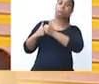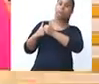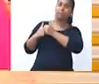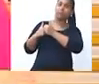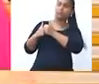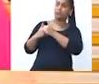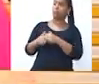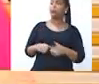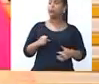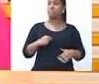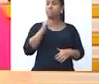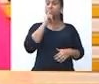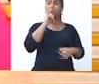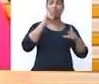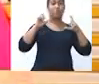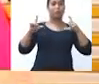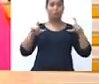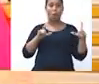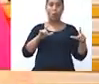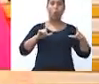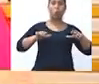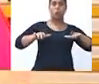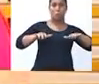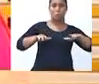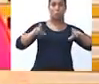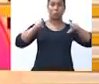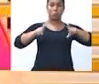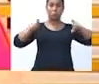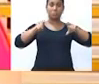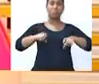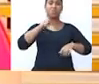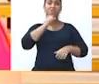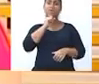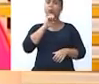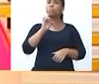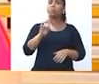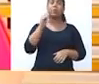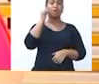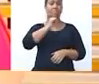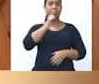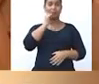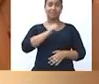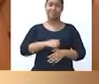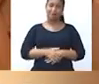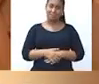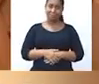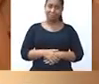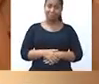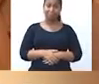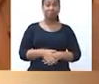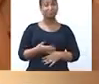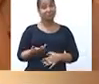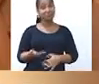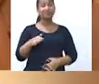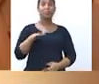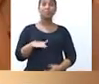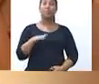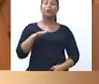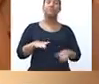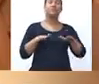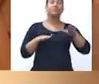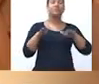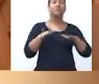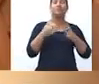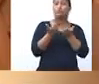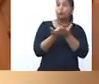você pegar fotos de computadores antigos, você só vê mulher. Uhum. Agora, tem uma... Talvez, eu não